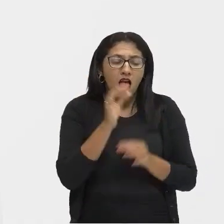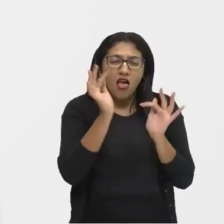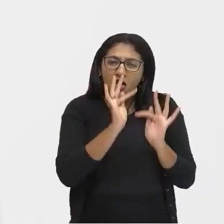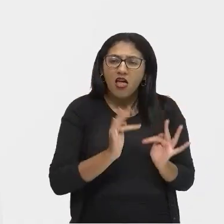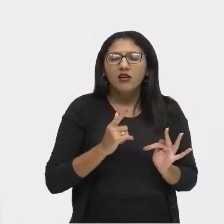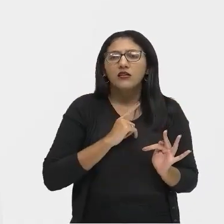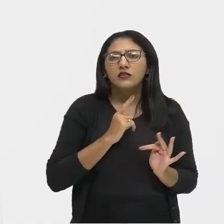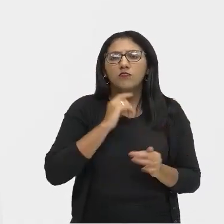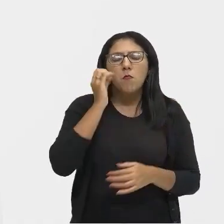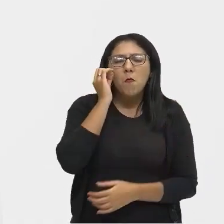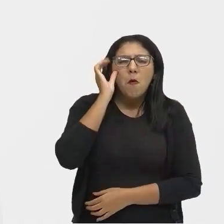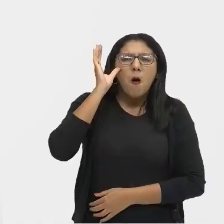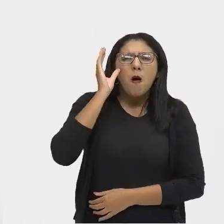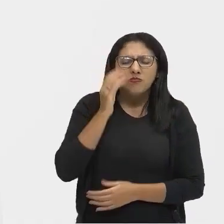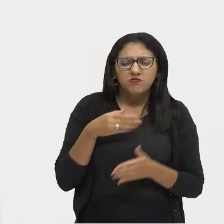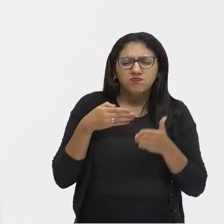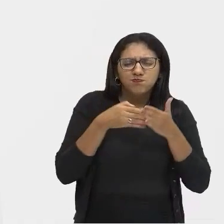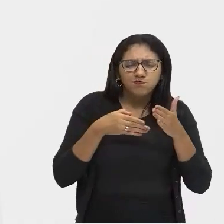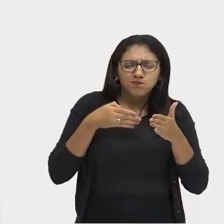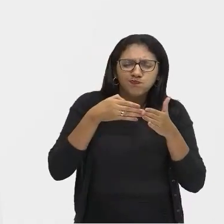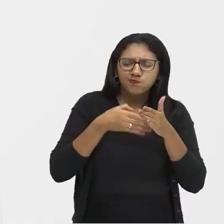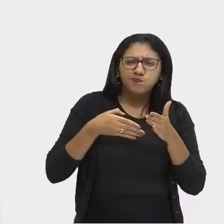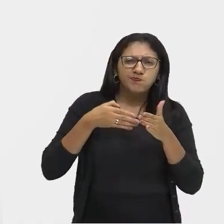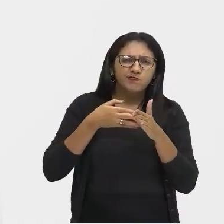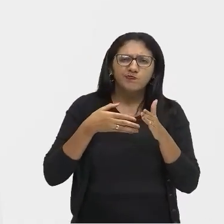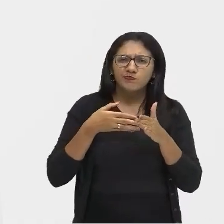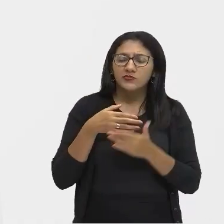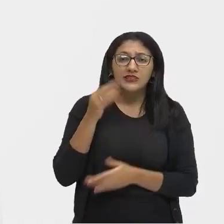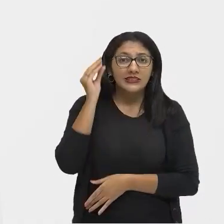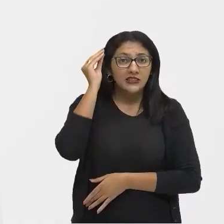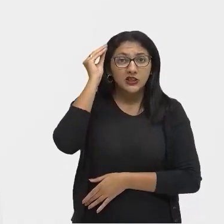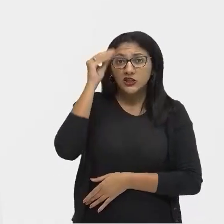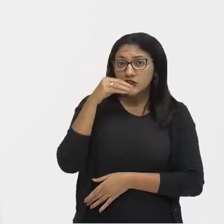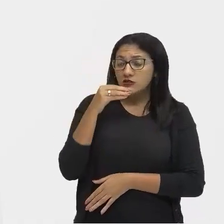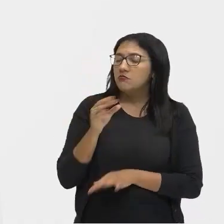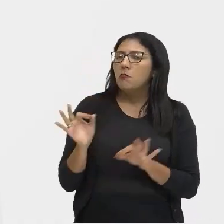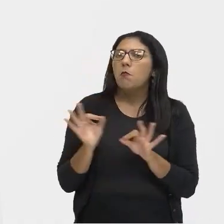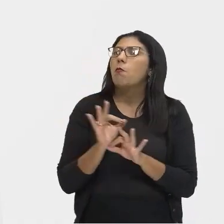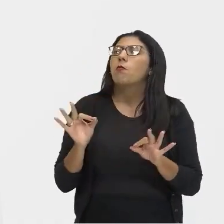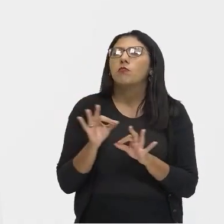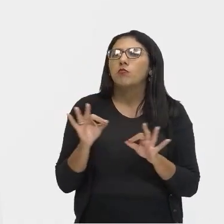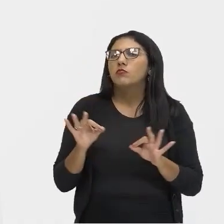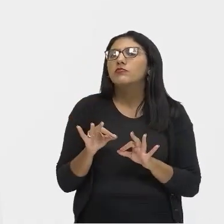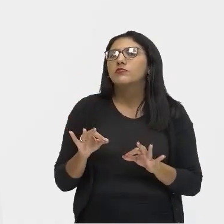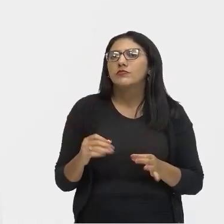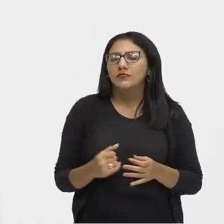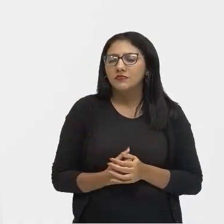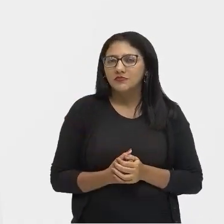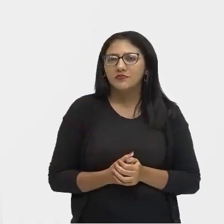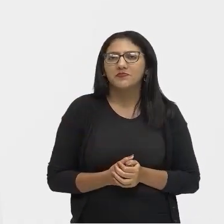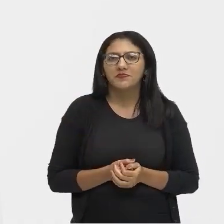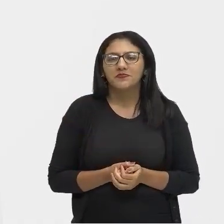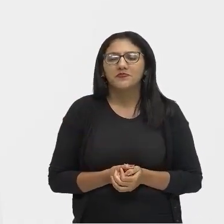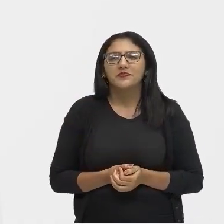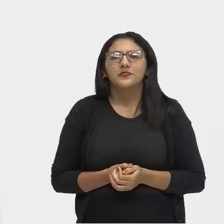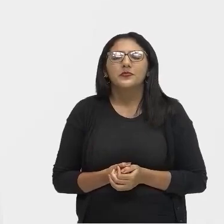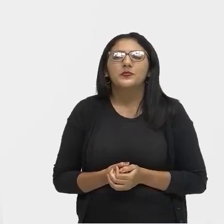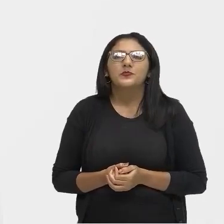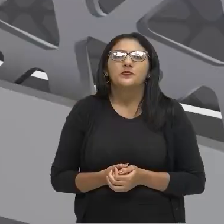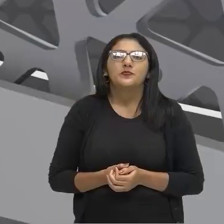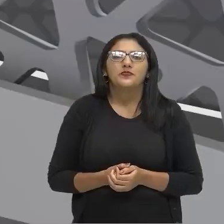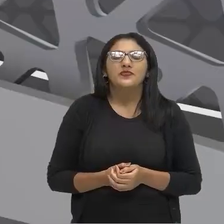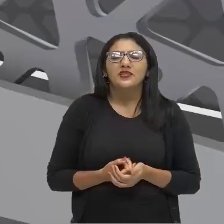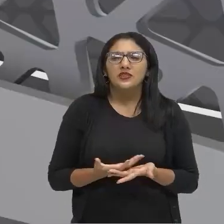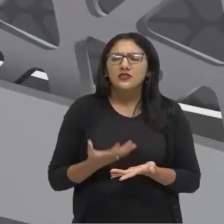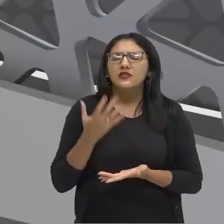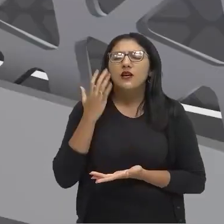o autoconhecimento, enfrentou vários desafios, mas não desistiu, certo? Então,